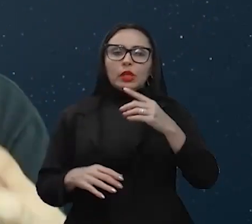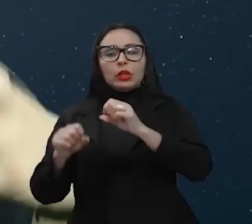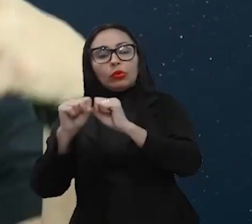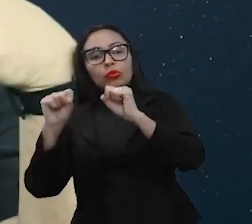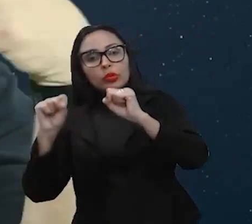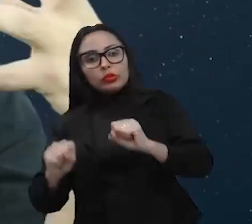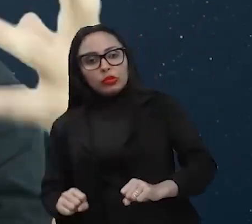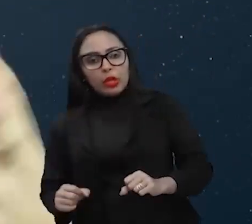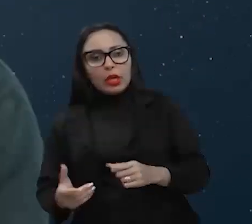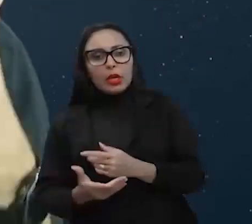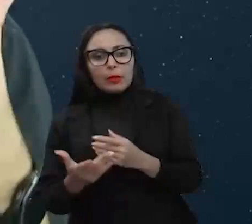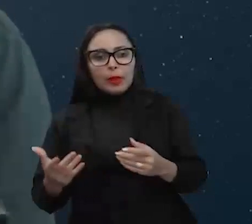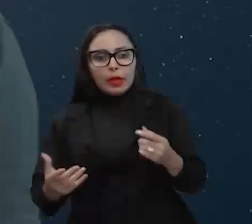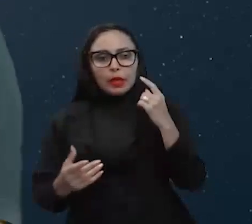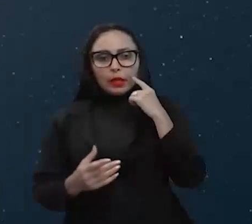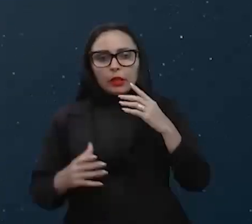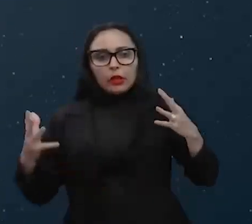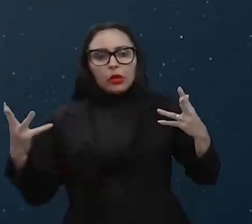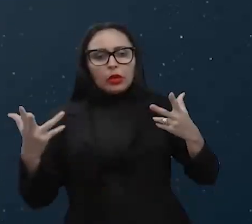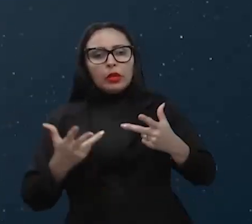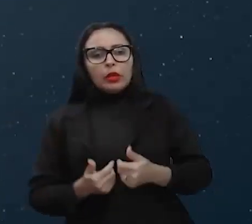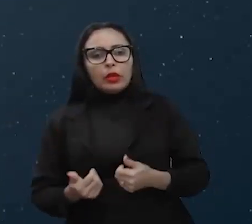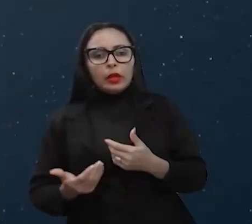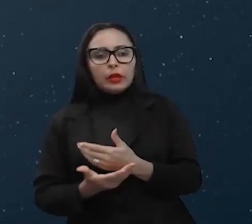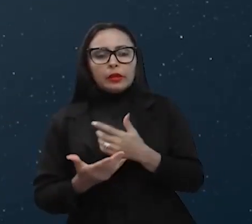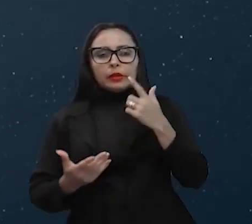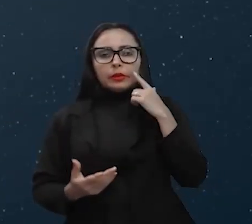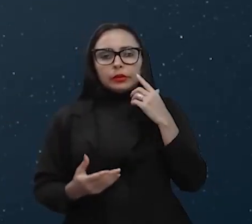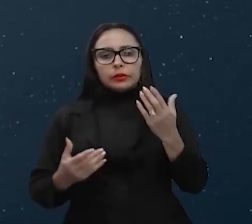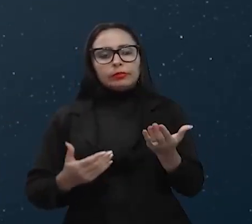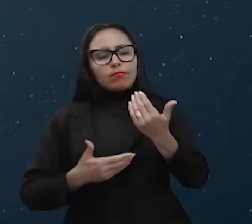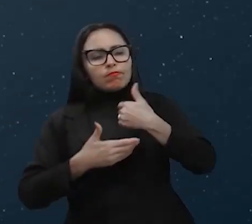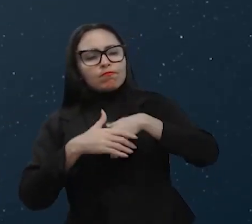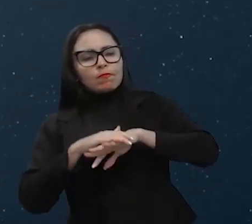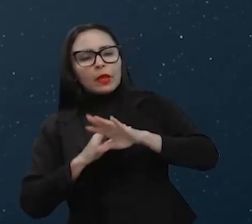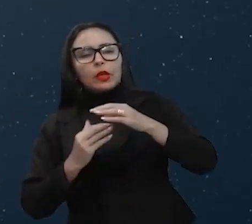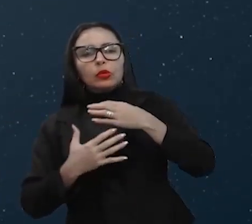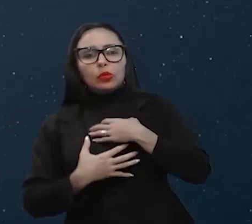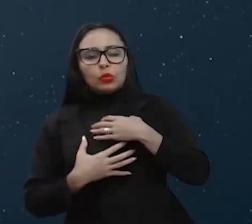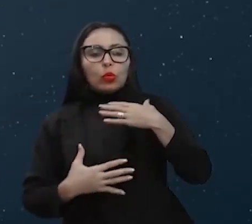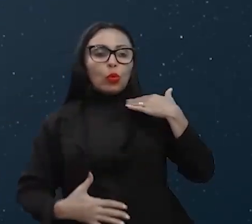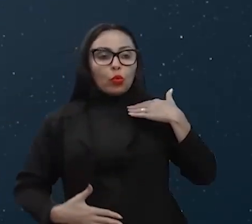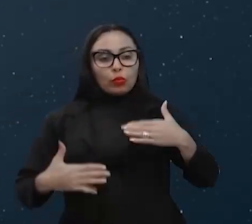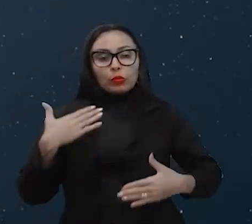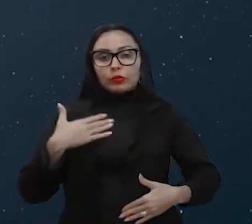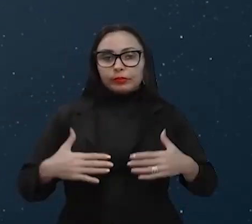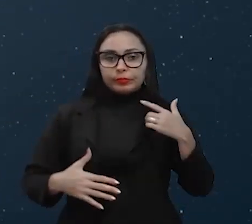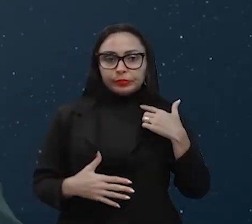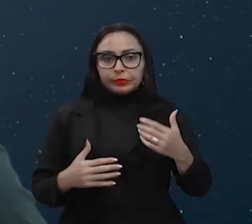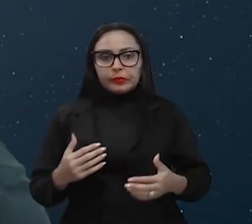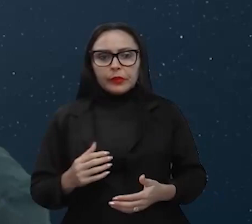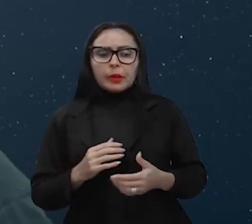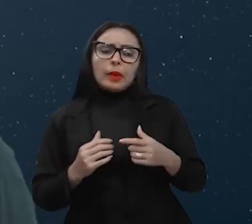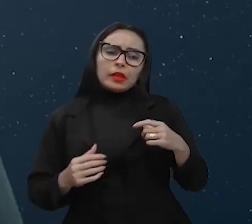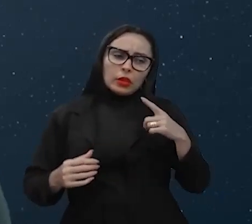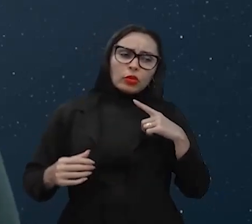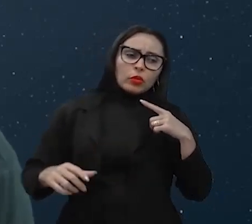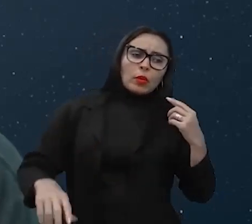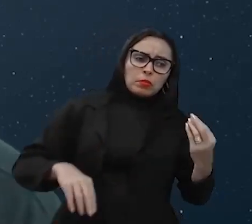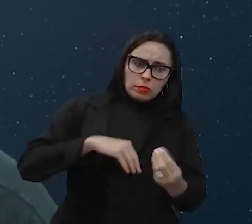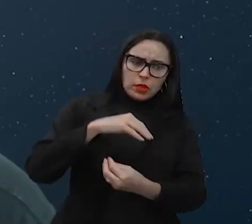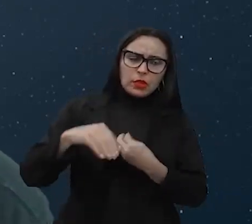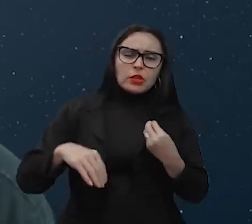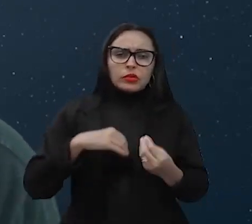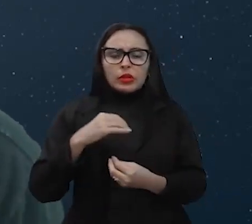estou trabalhando todas as glândulas endócrinas do corpo. Sendo que eu tenho as glândulas mistas. Aí você pode dizer assim, tá, Tubarão, mas por que a